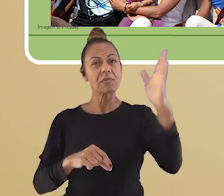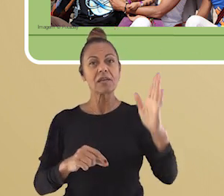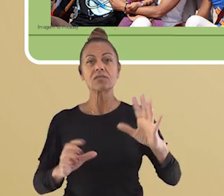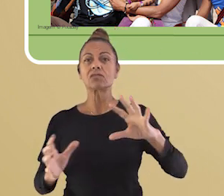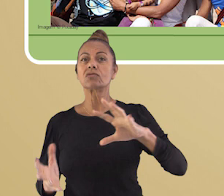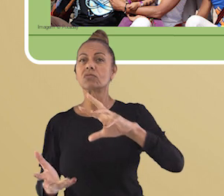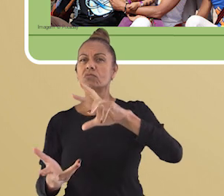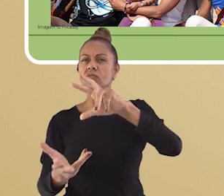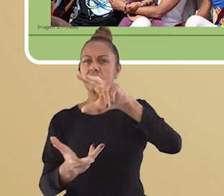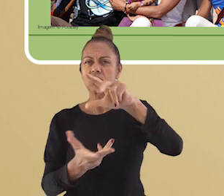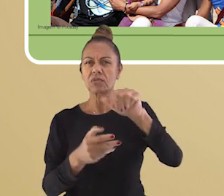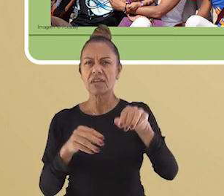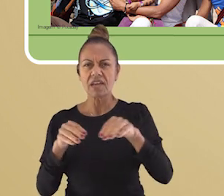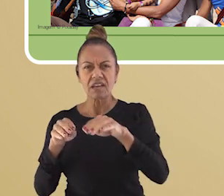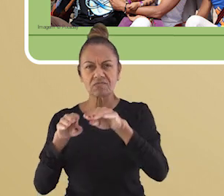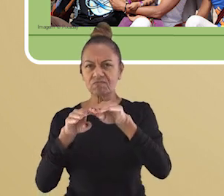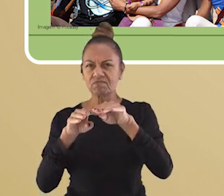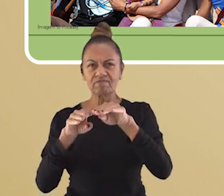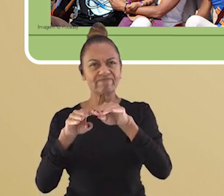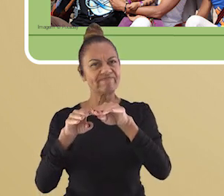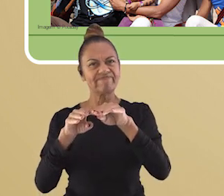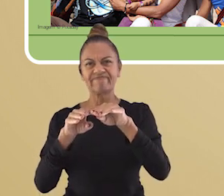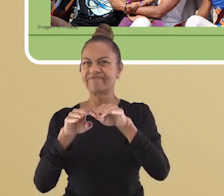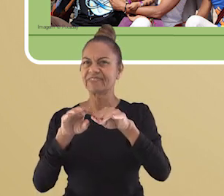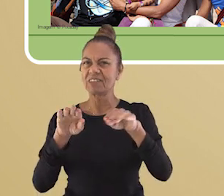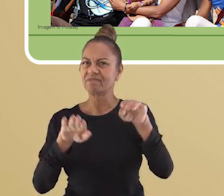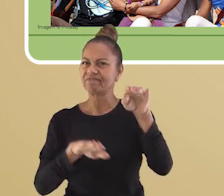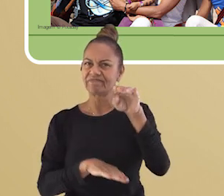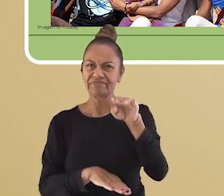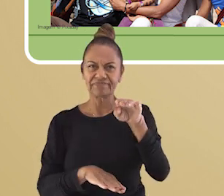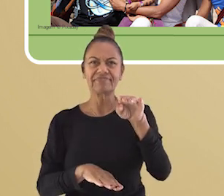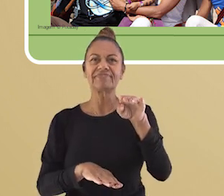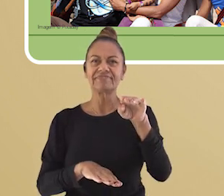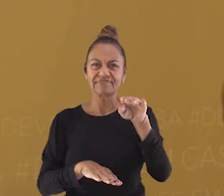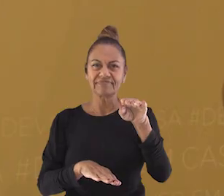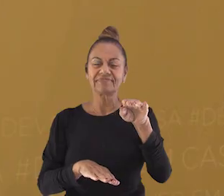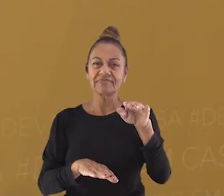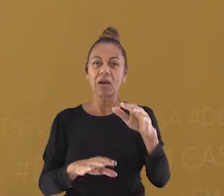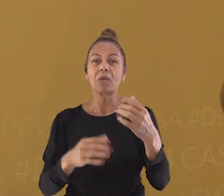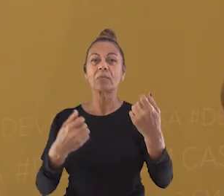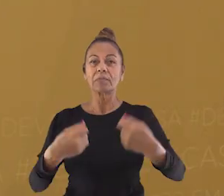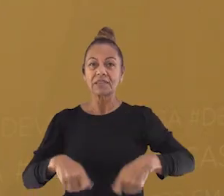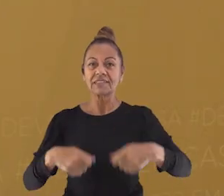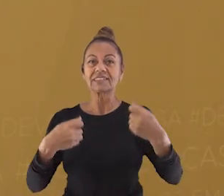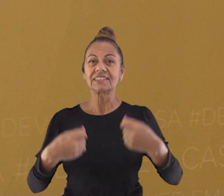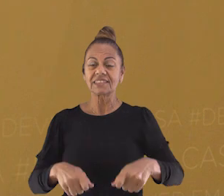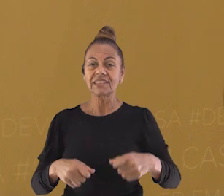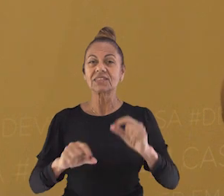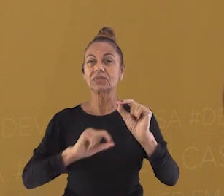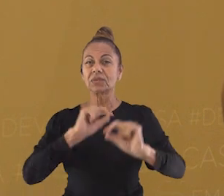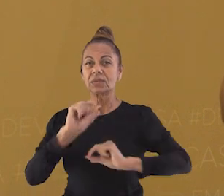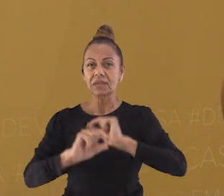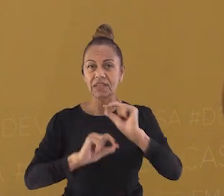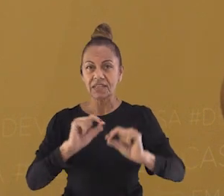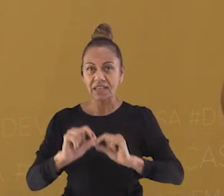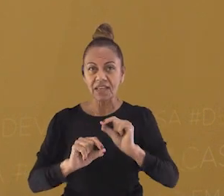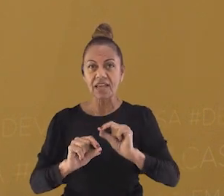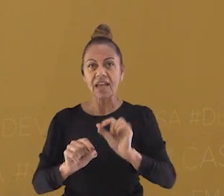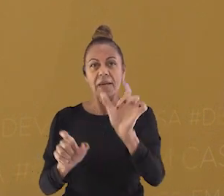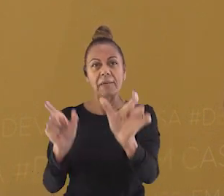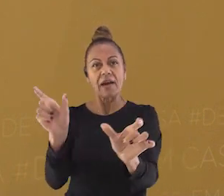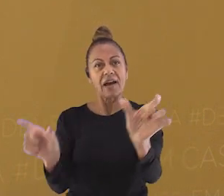apresenta de maneira homogênea, ou seja, igual. E devido a isso, há uma necessidade das